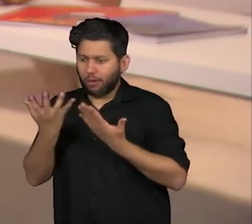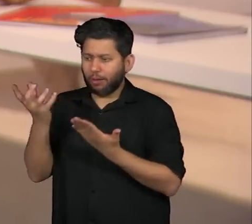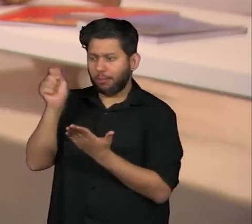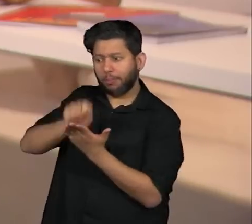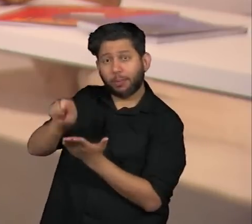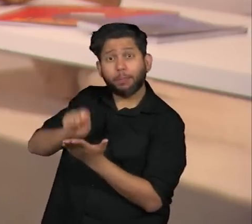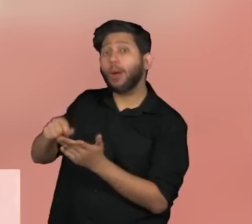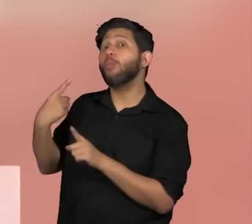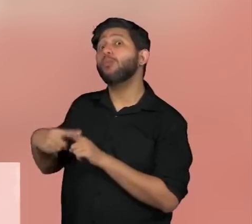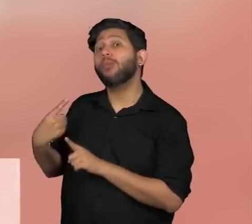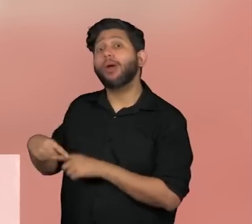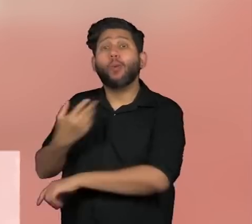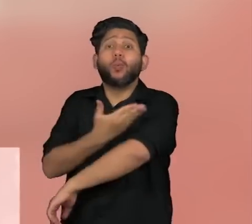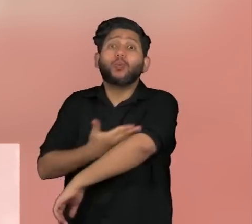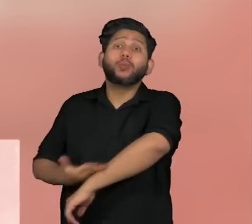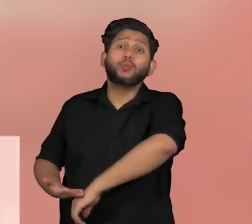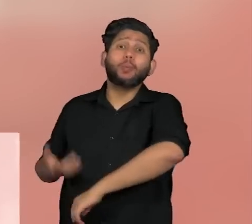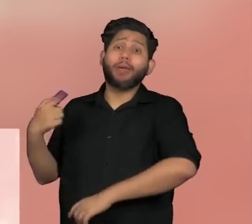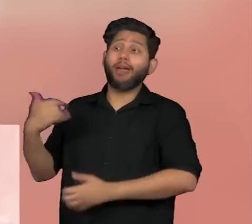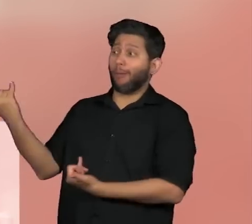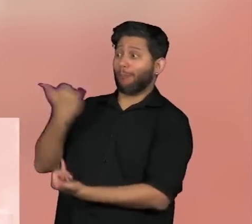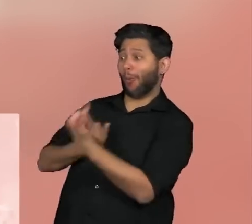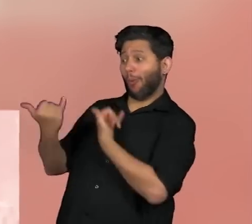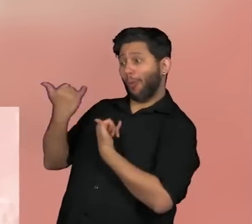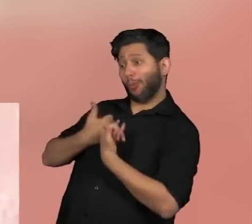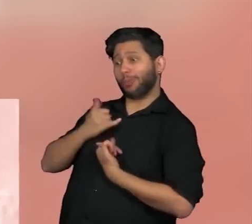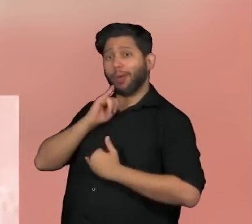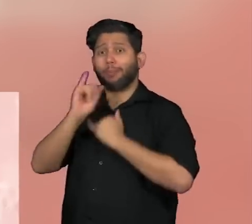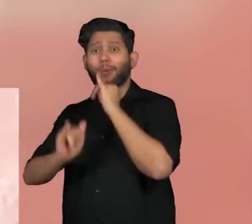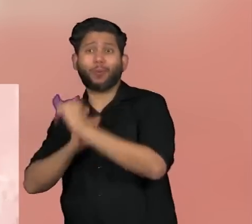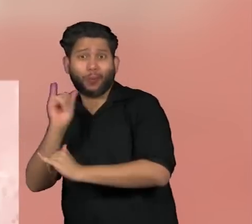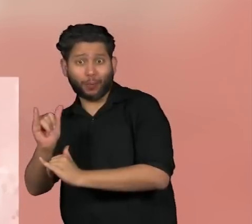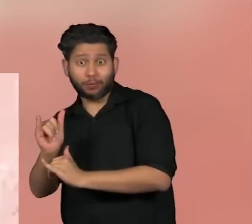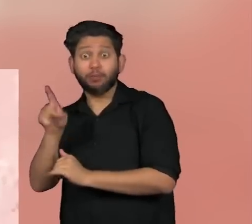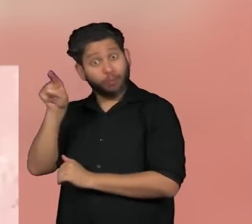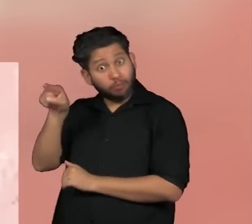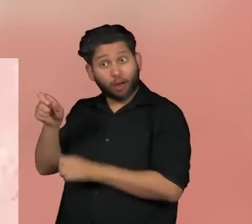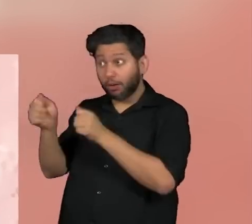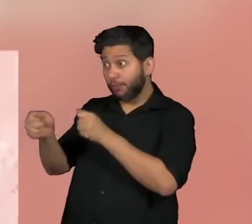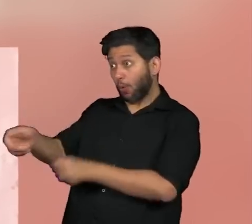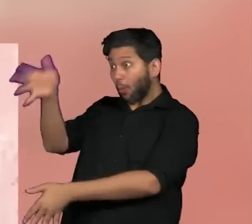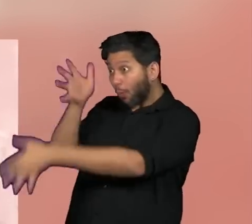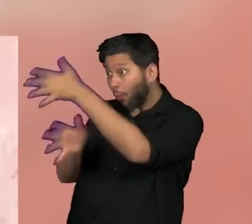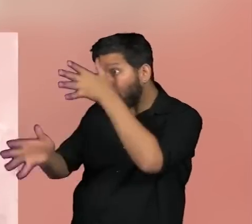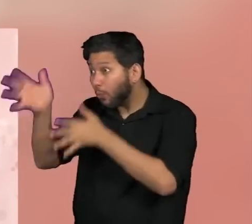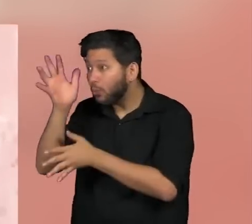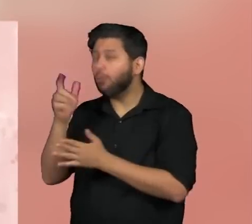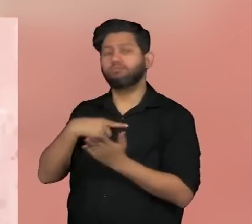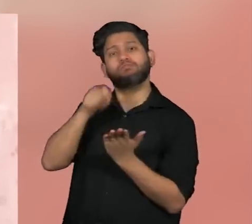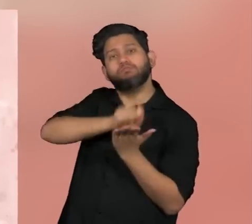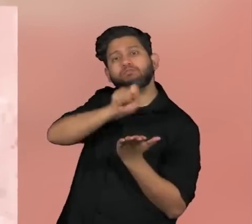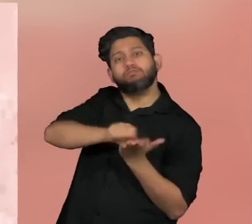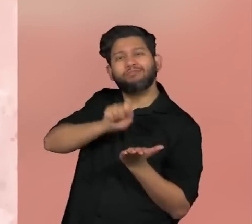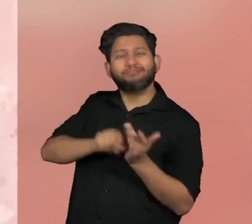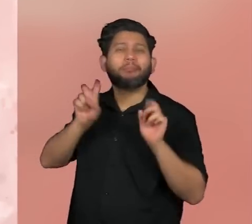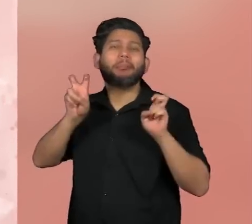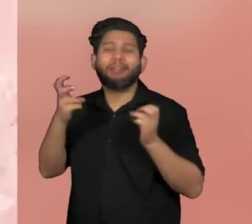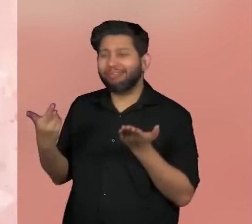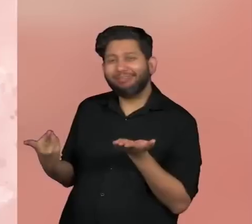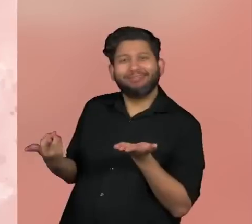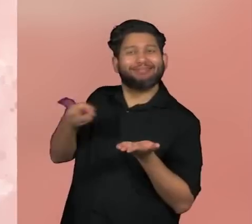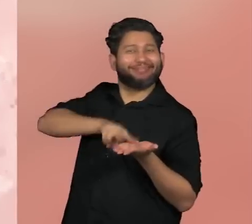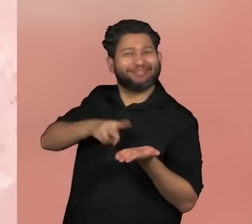da oralidade. E a gente conseguiu fazer essa tradução com muito jeito, com muita conversa. Então, foi um trabalho